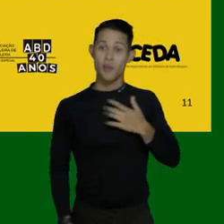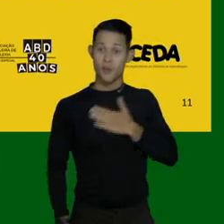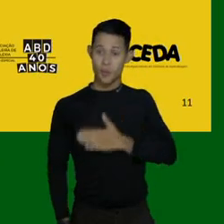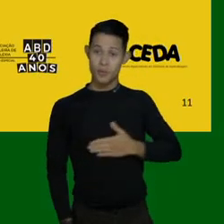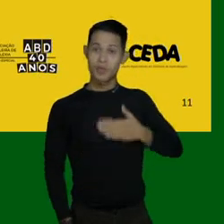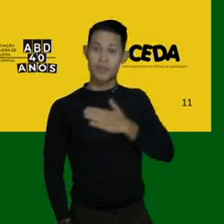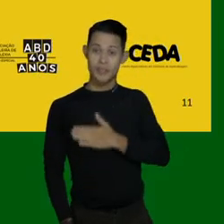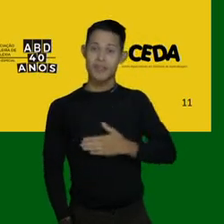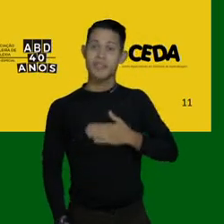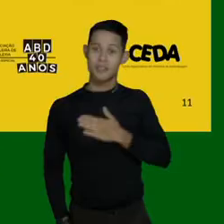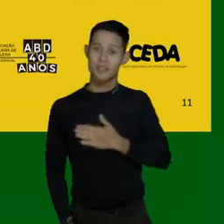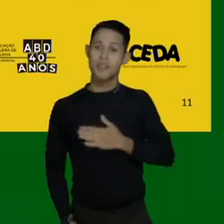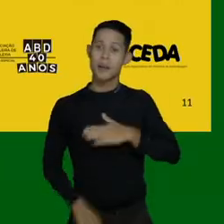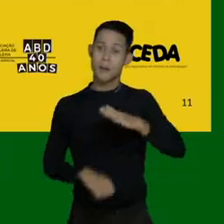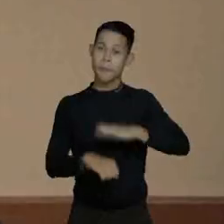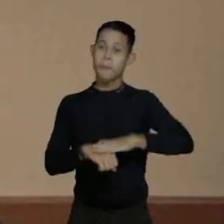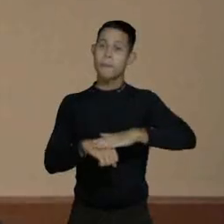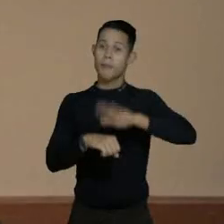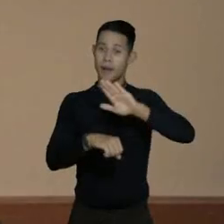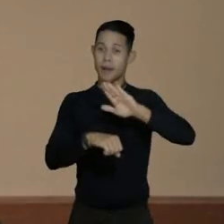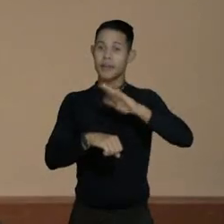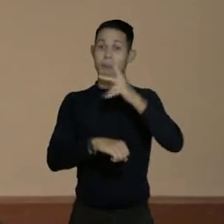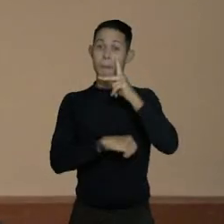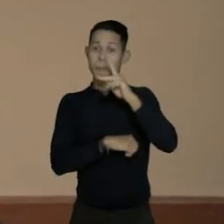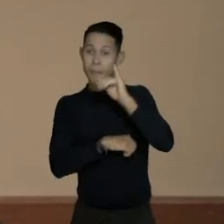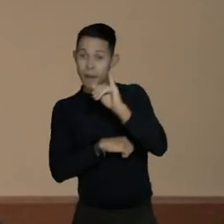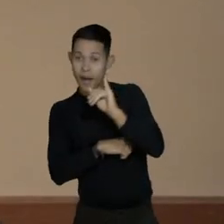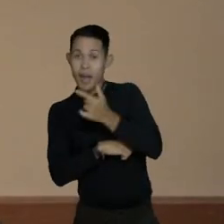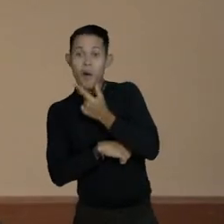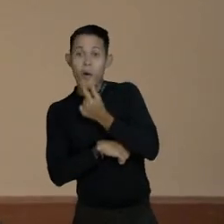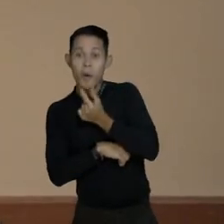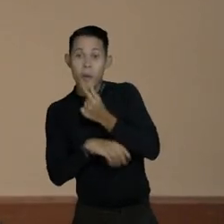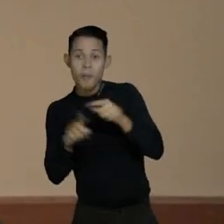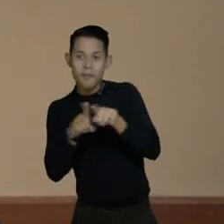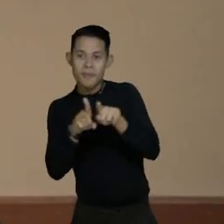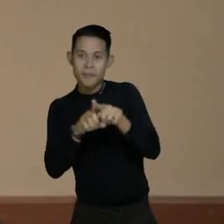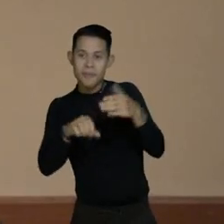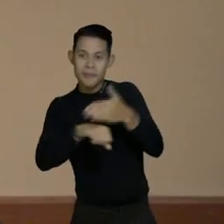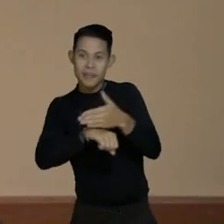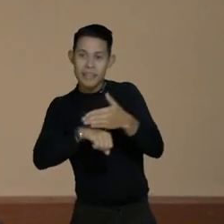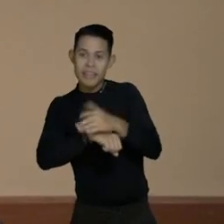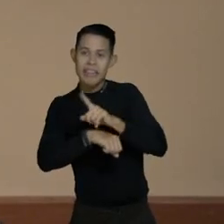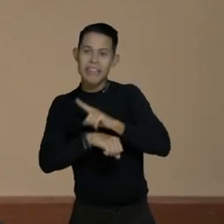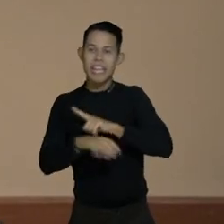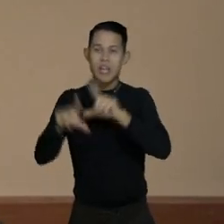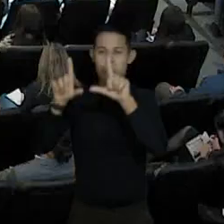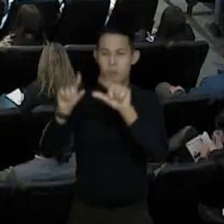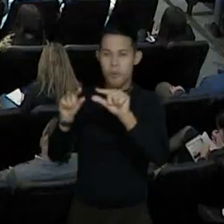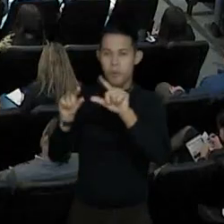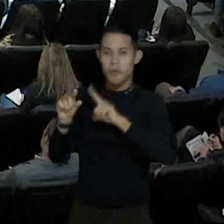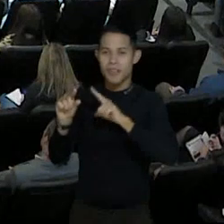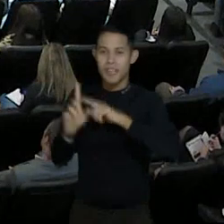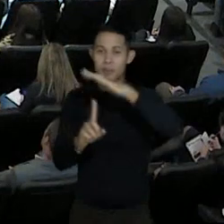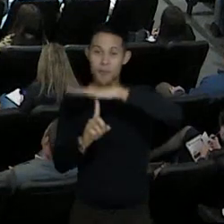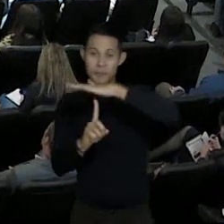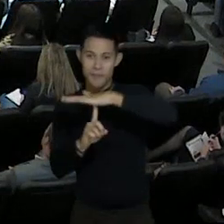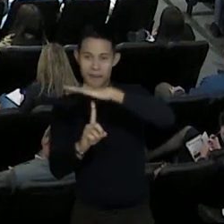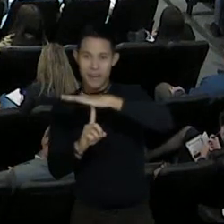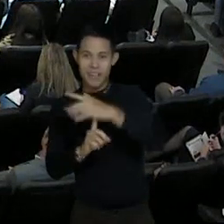mais pais também participantes são poucos pais tem o pai do Paraná né a gente não pode negar esse